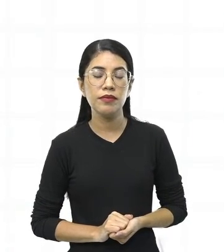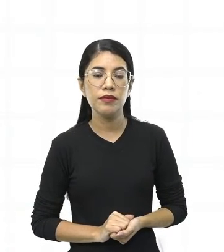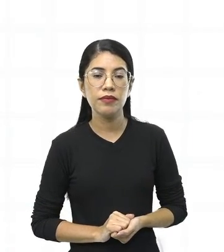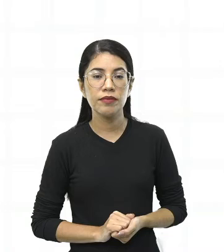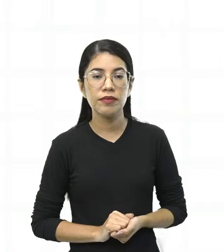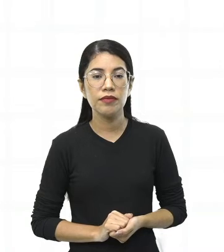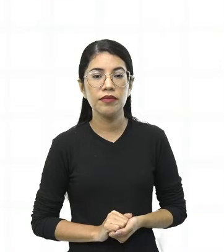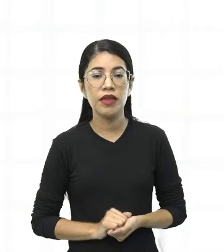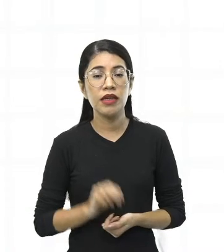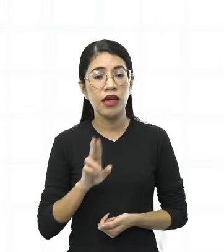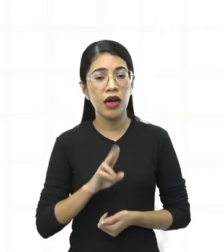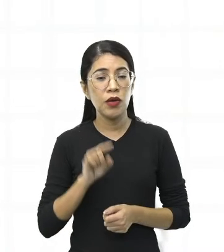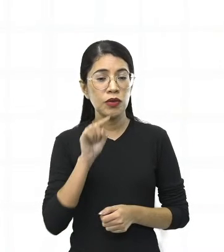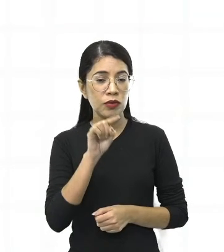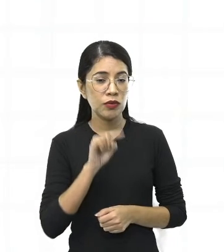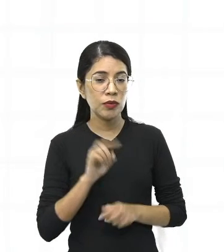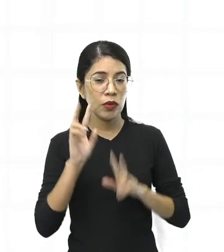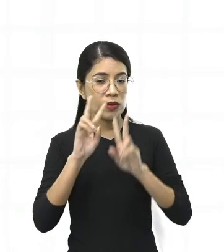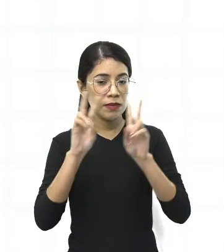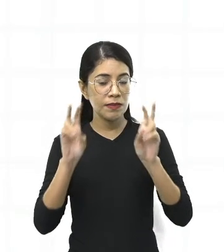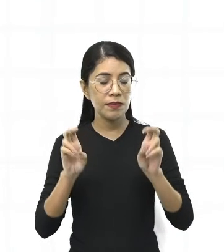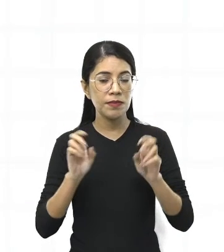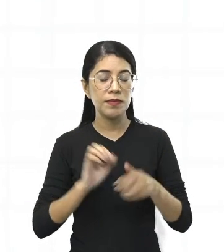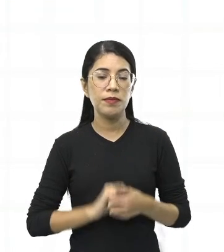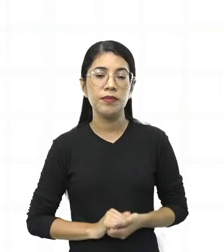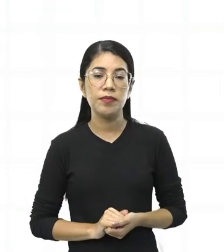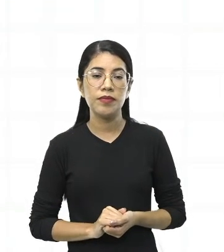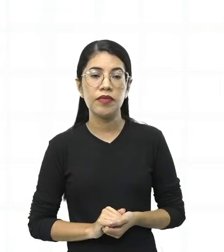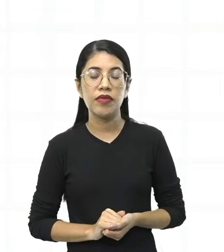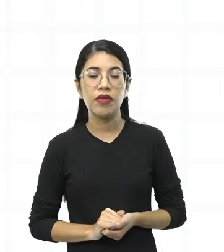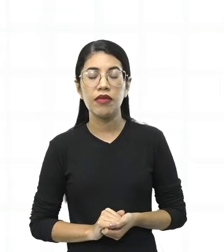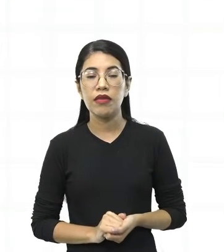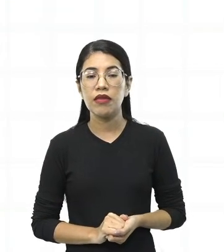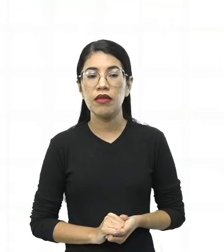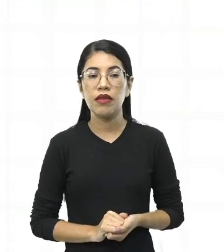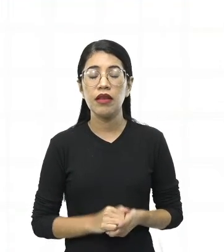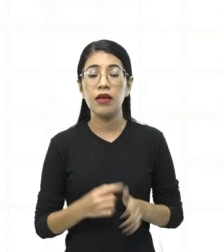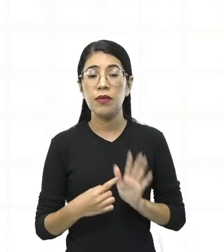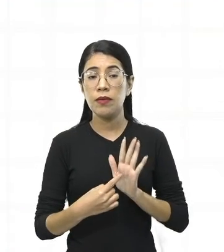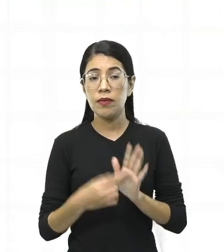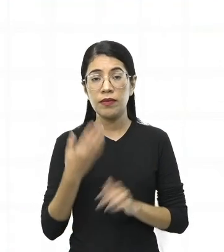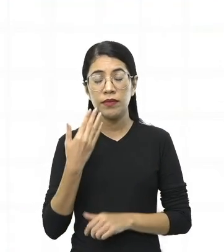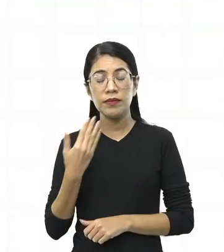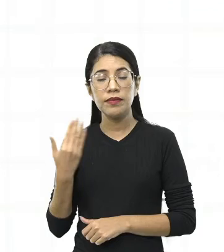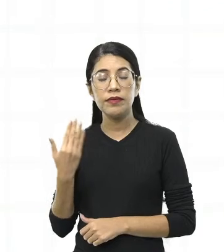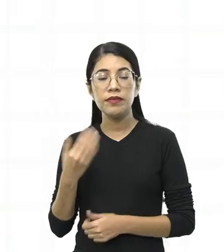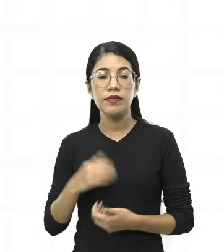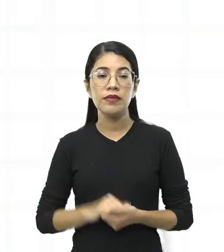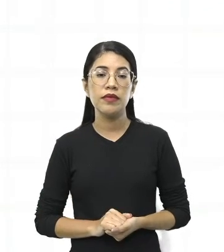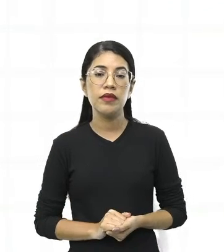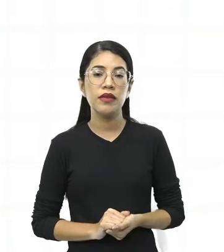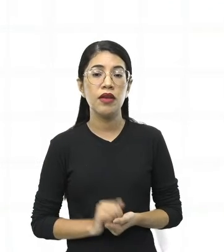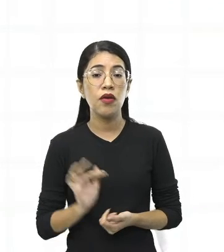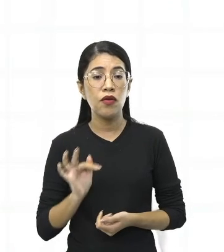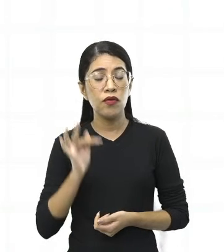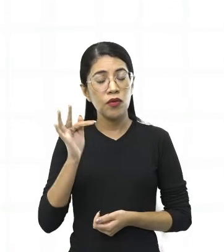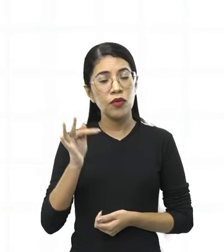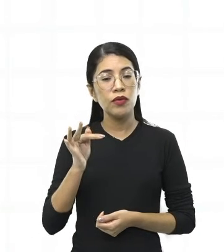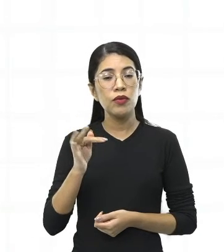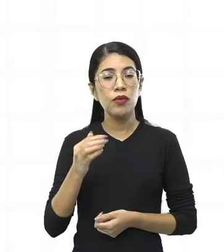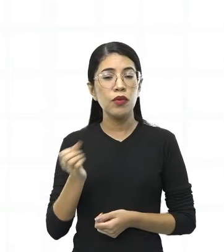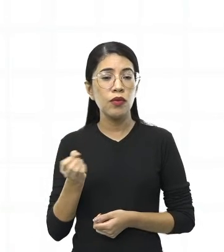Fecha aspas e o pontinho, certo? Então, eu trago esse exemplo aqui para vocês. Este vai ser o meu novo